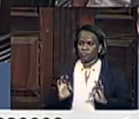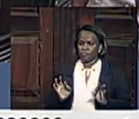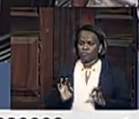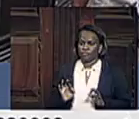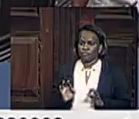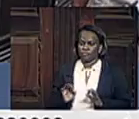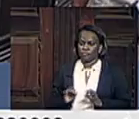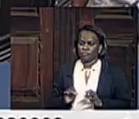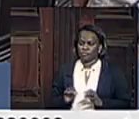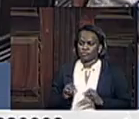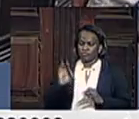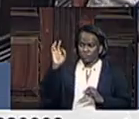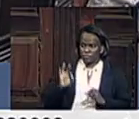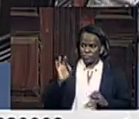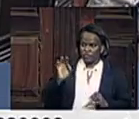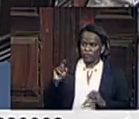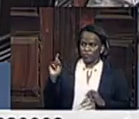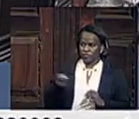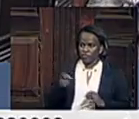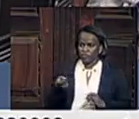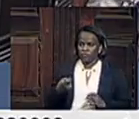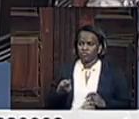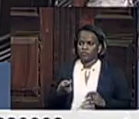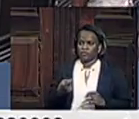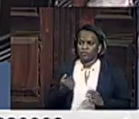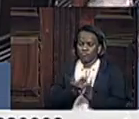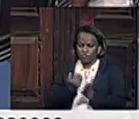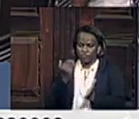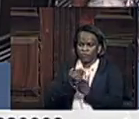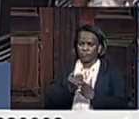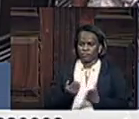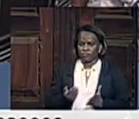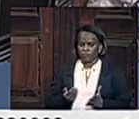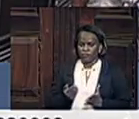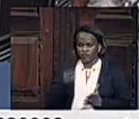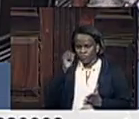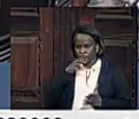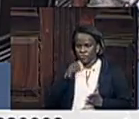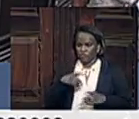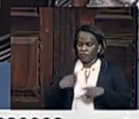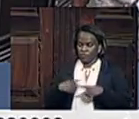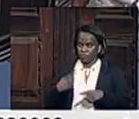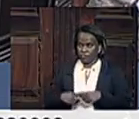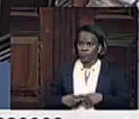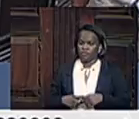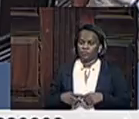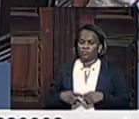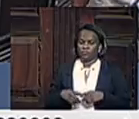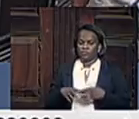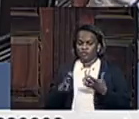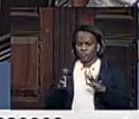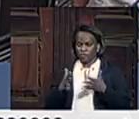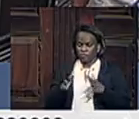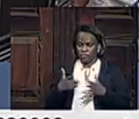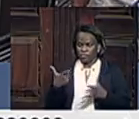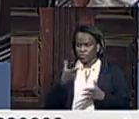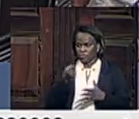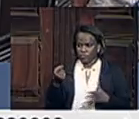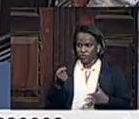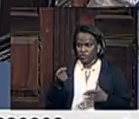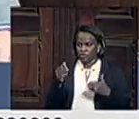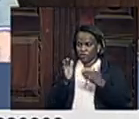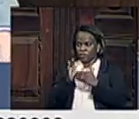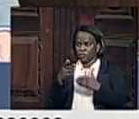alíquota que não seja abusiva, porque na faixa de 200